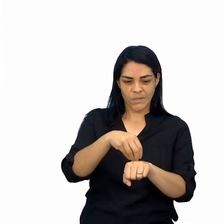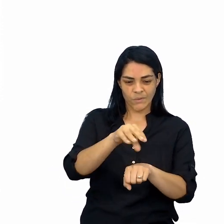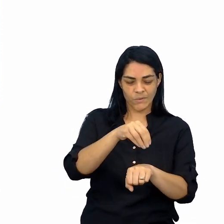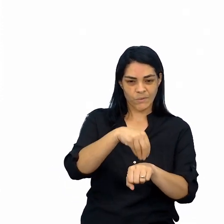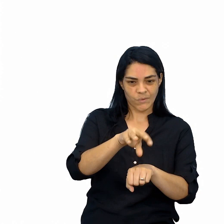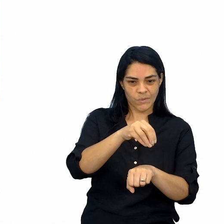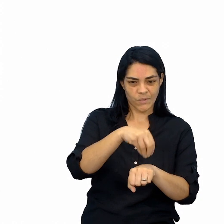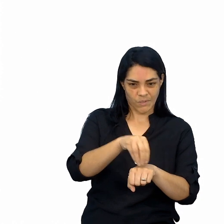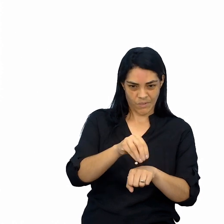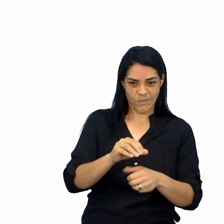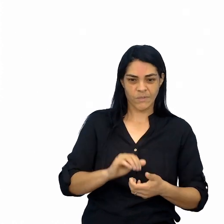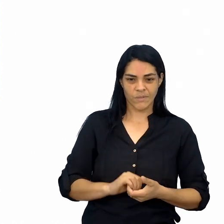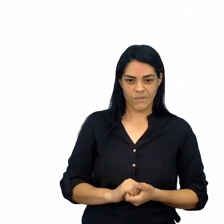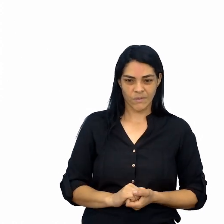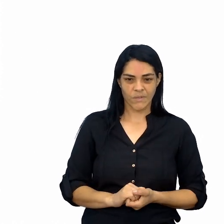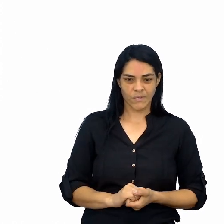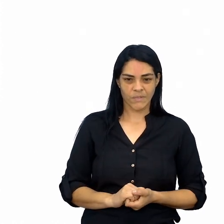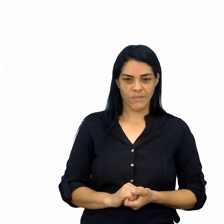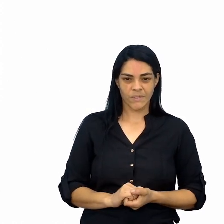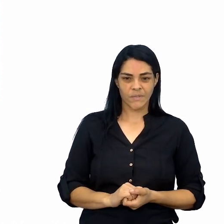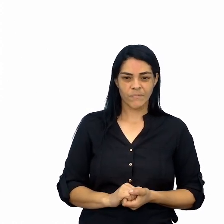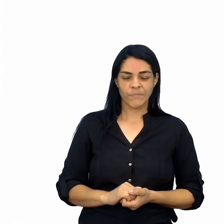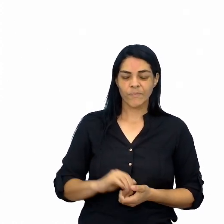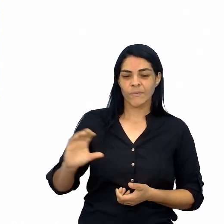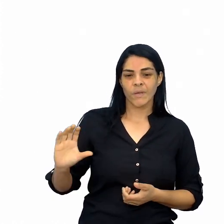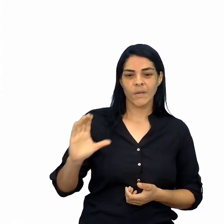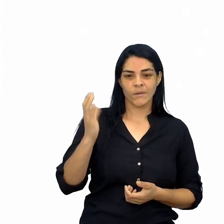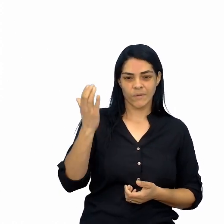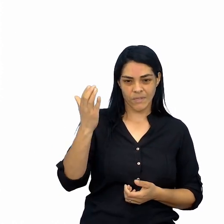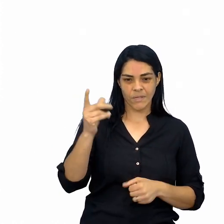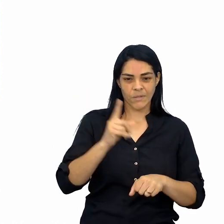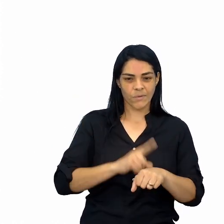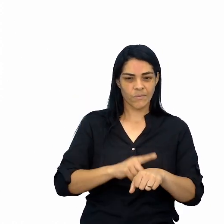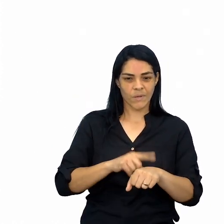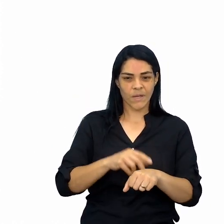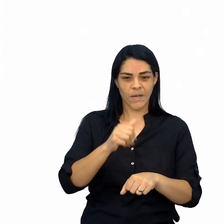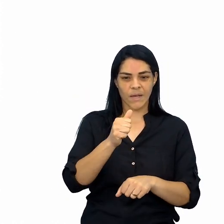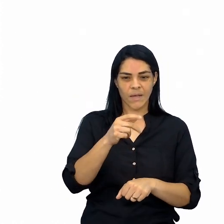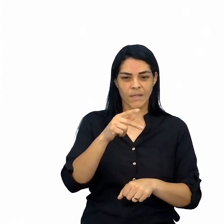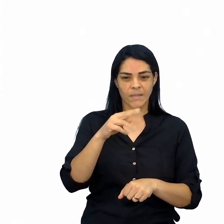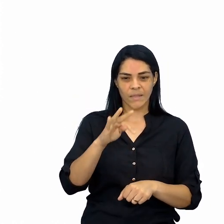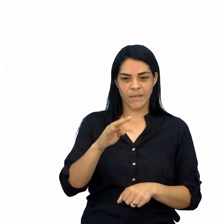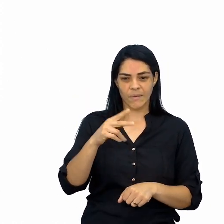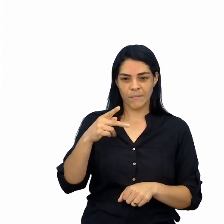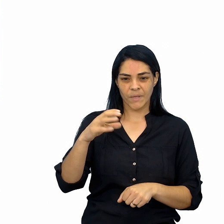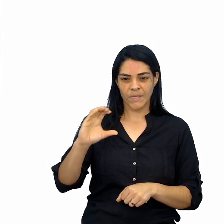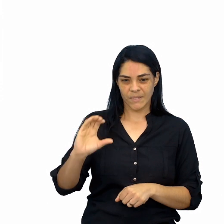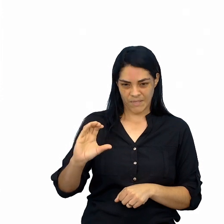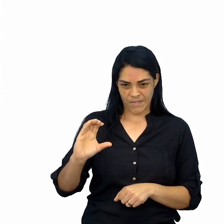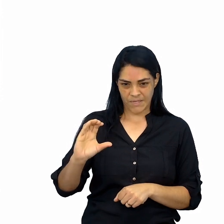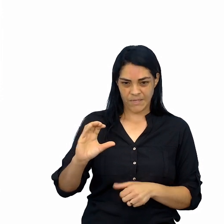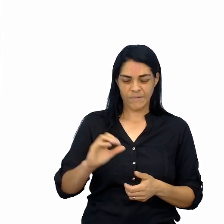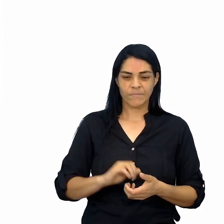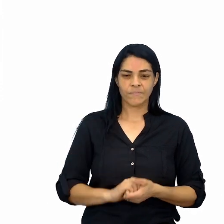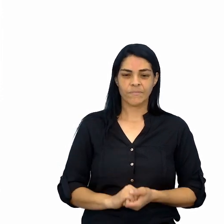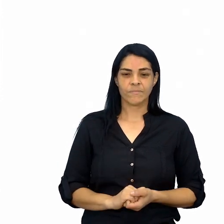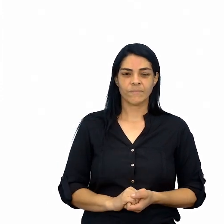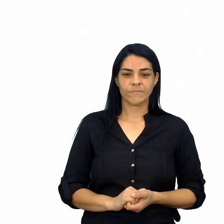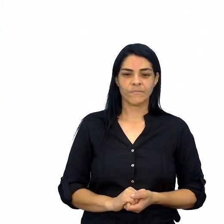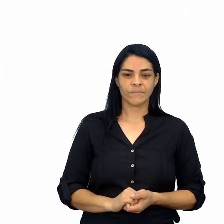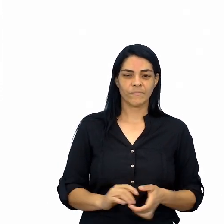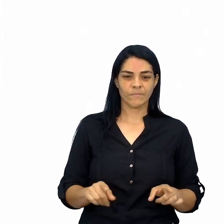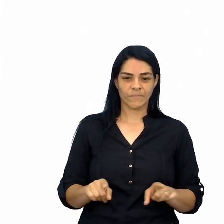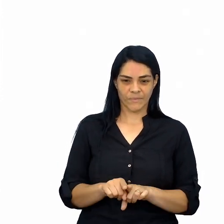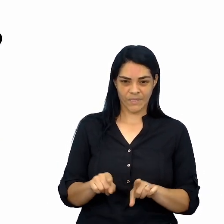para o desdobramento que acontece nos momentos de ATPC.